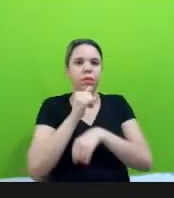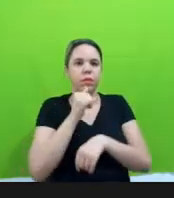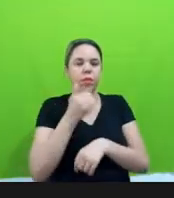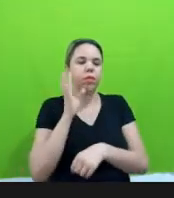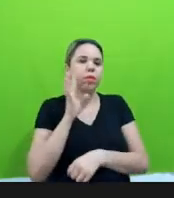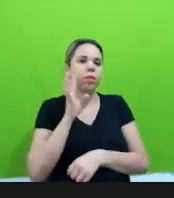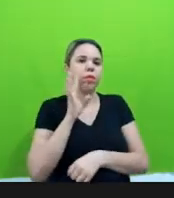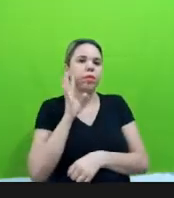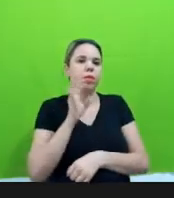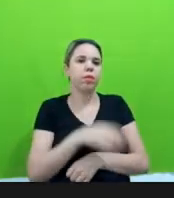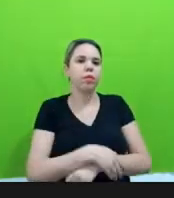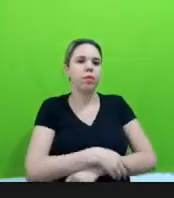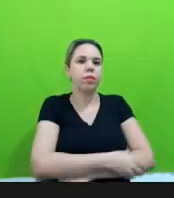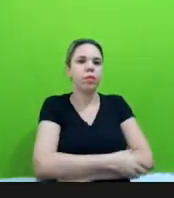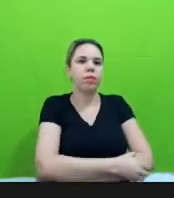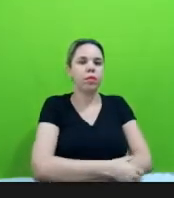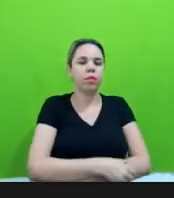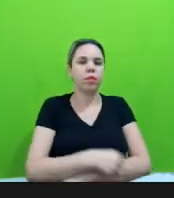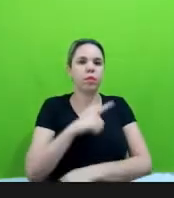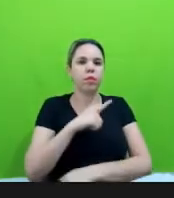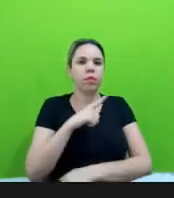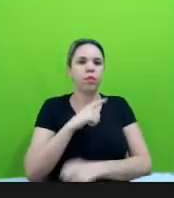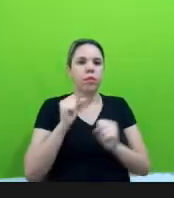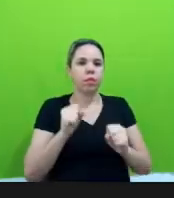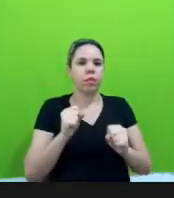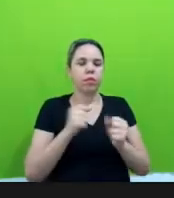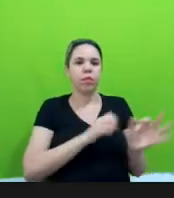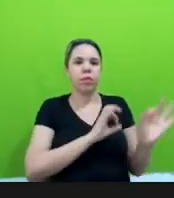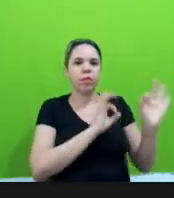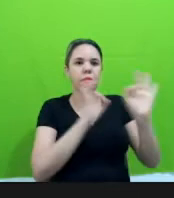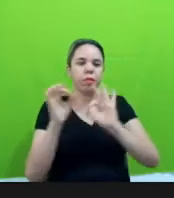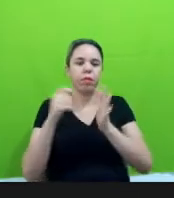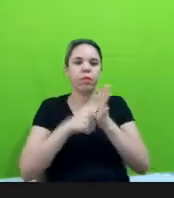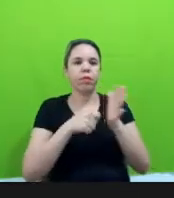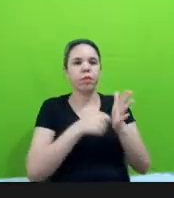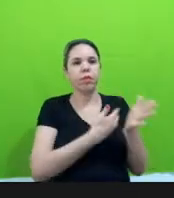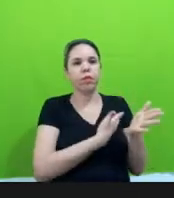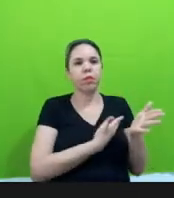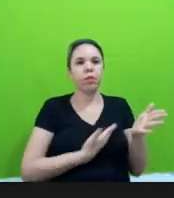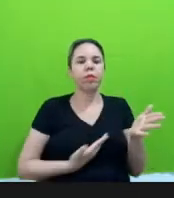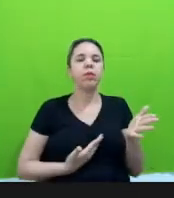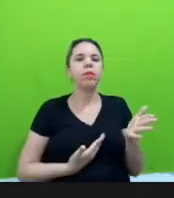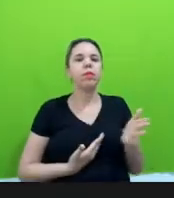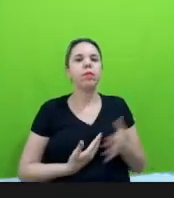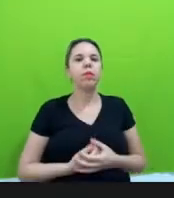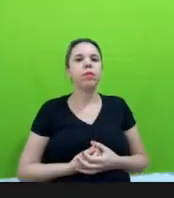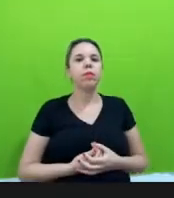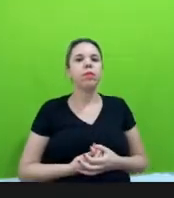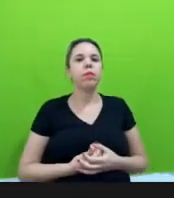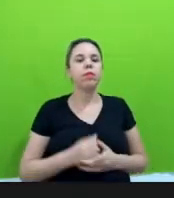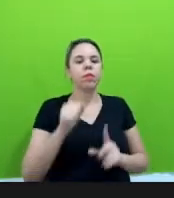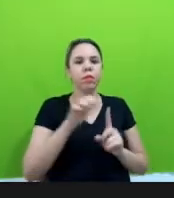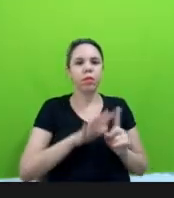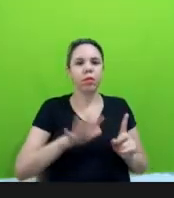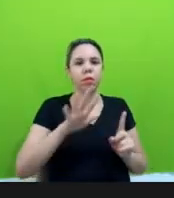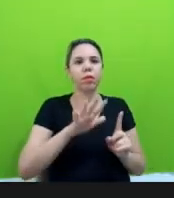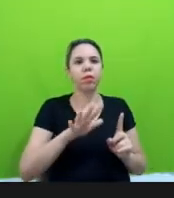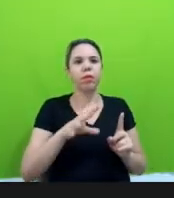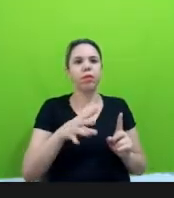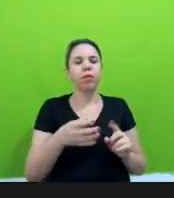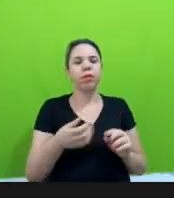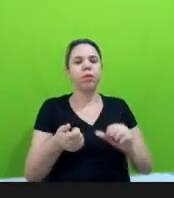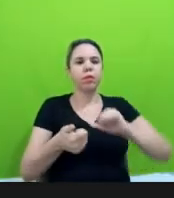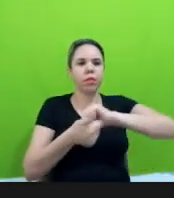aí de que a gente pode ter um acompanhamento da política pública e da sociedade, né? Da qualidade da